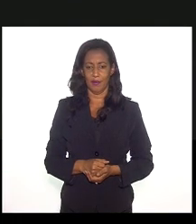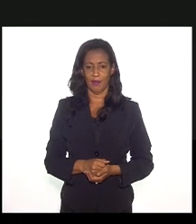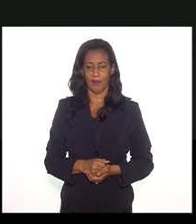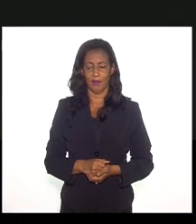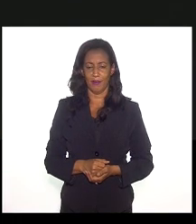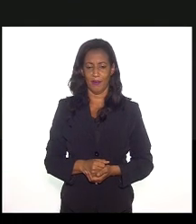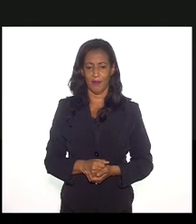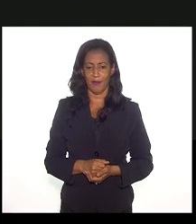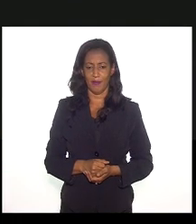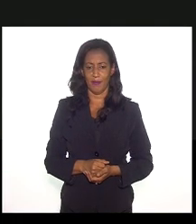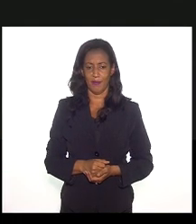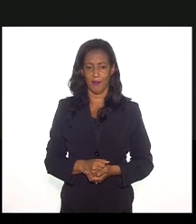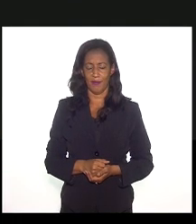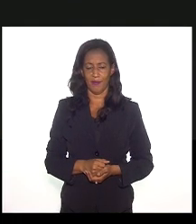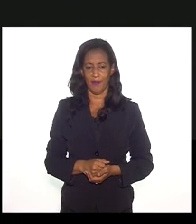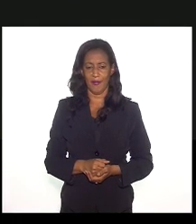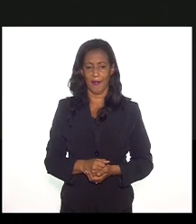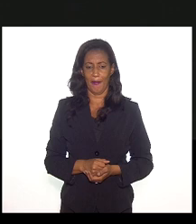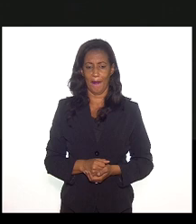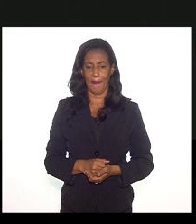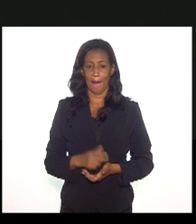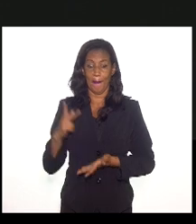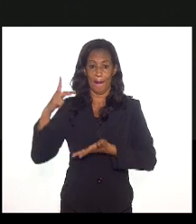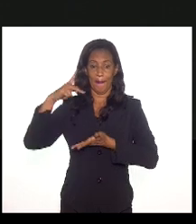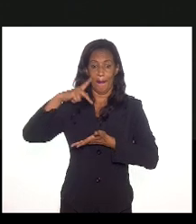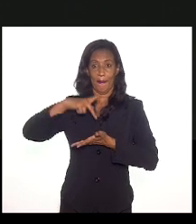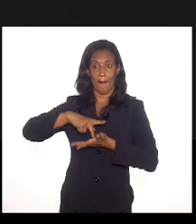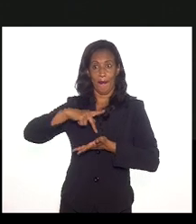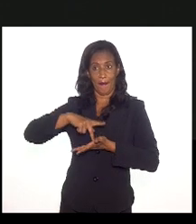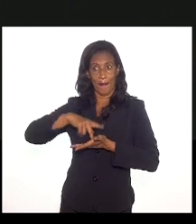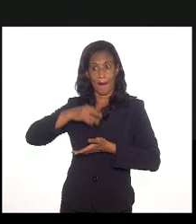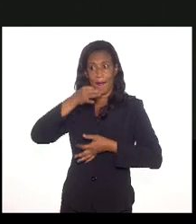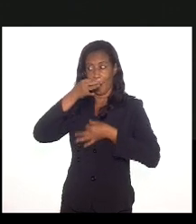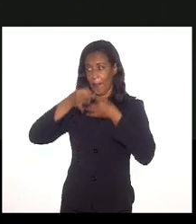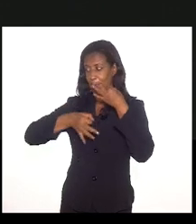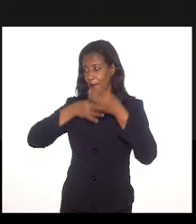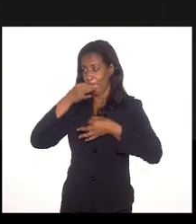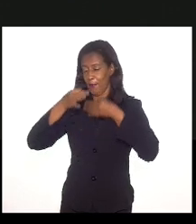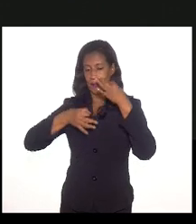que o projeto dá? Eu estou levantando aqui. Não, na verdade, a sugestão...